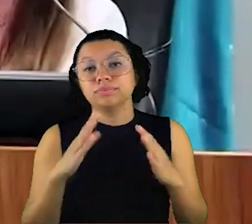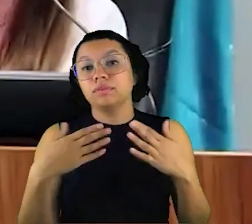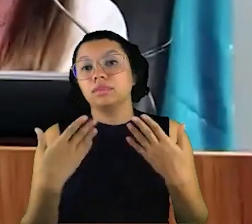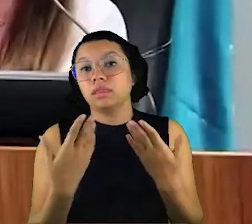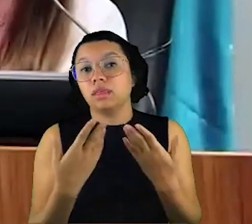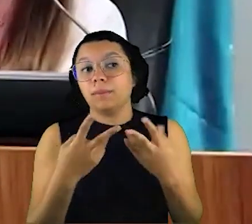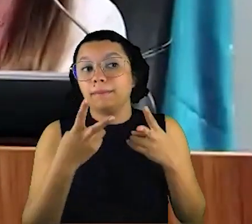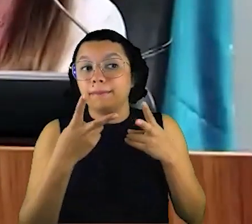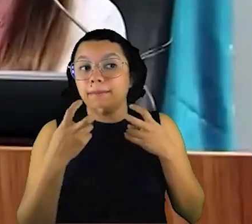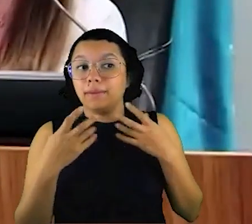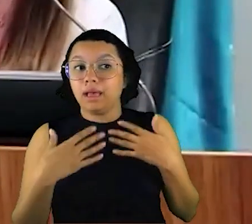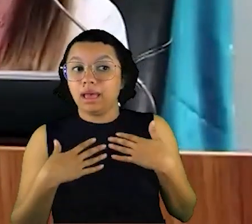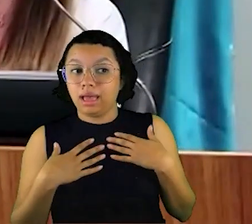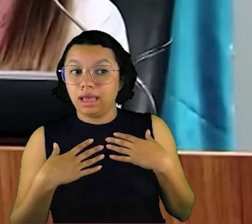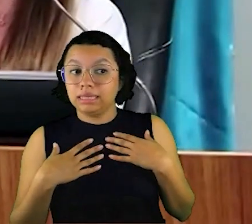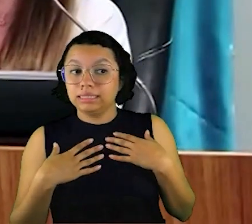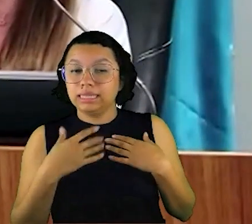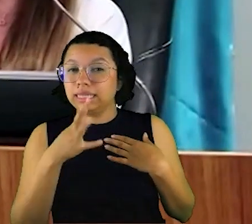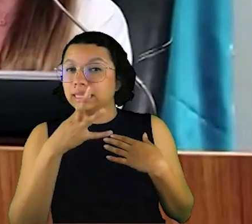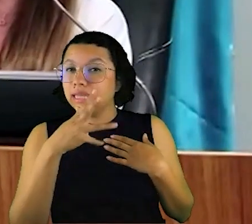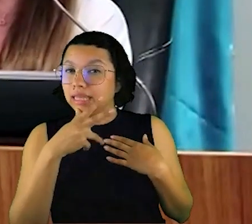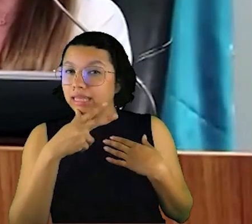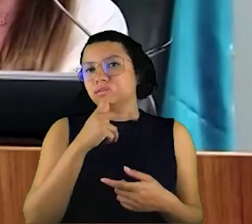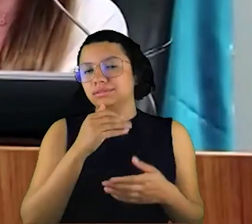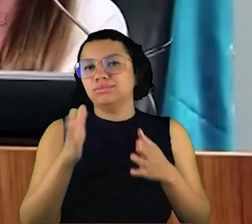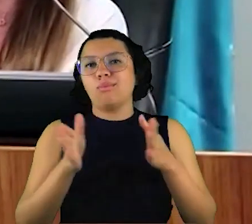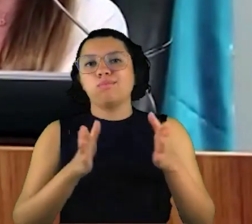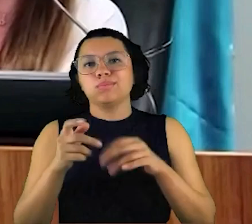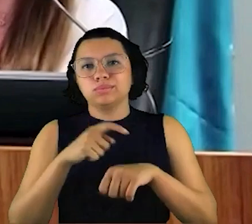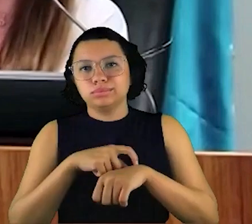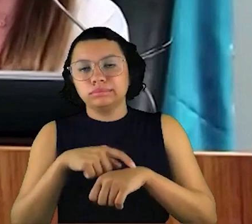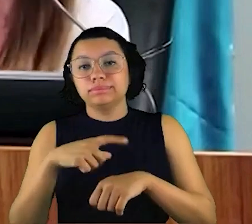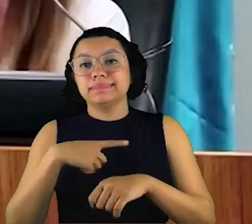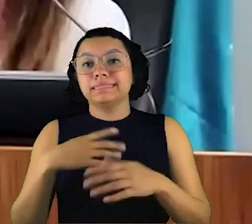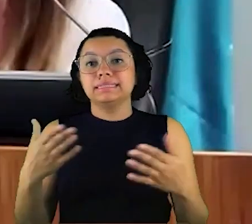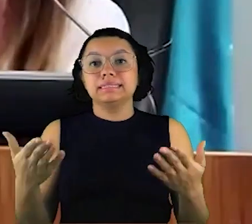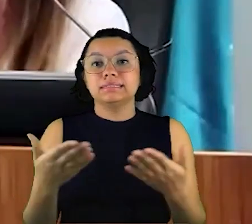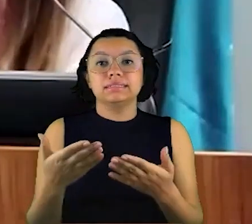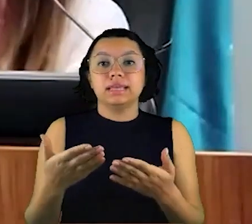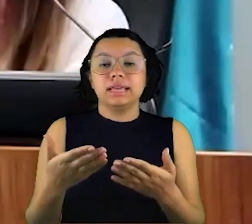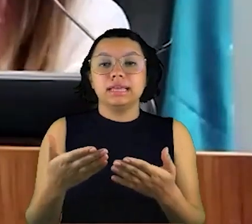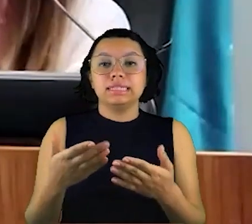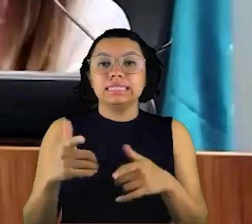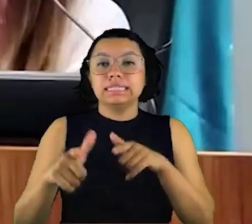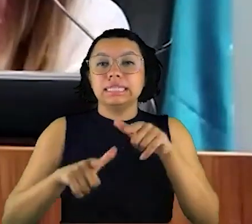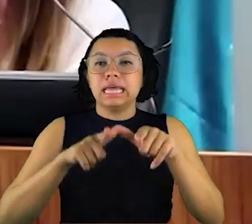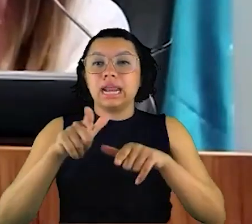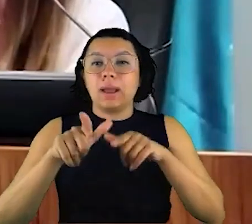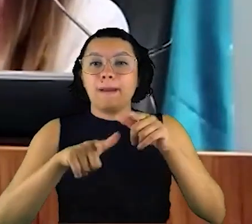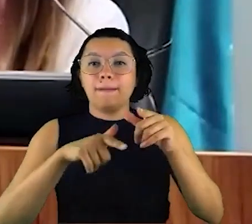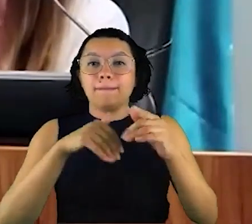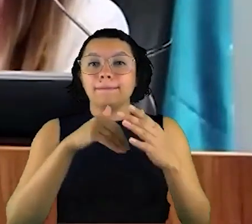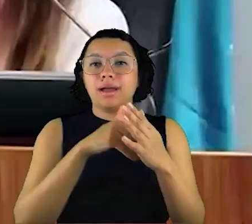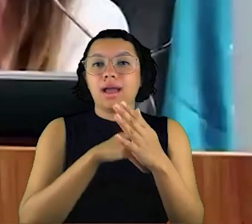Então, me parece que nós vamos demorar ainda um certo tempo para ter essa